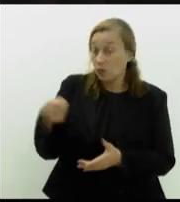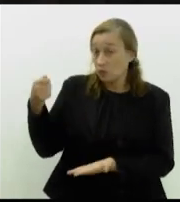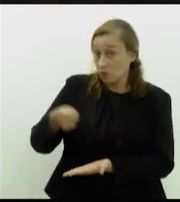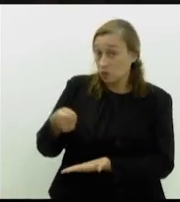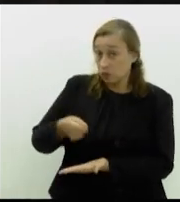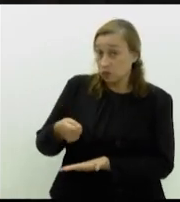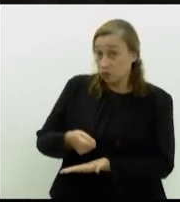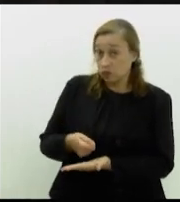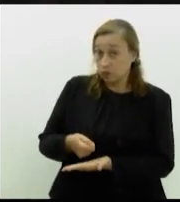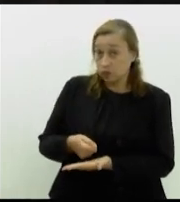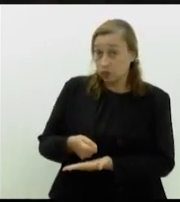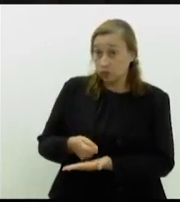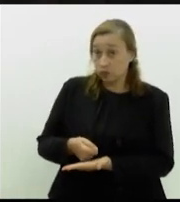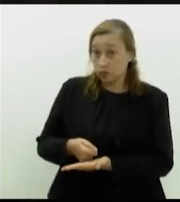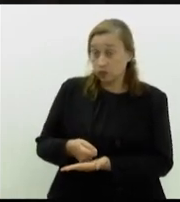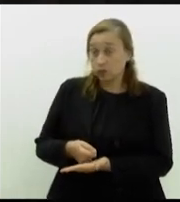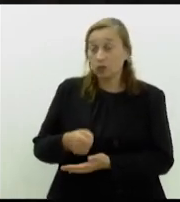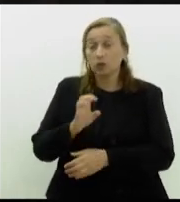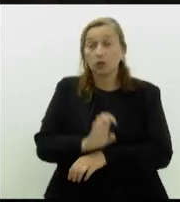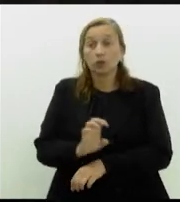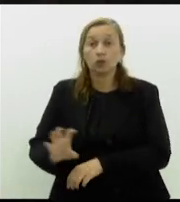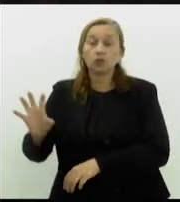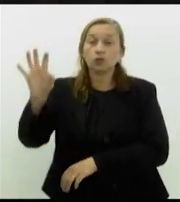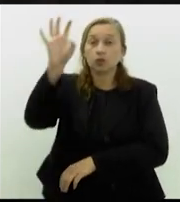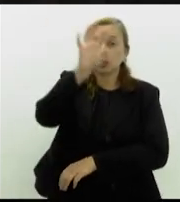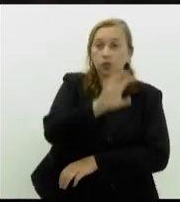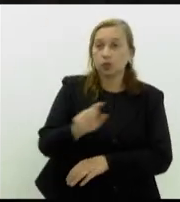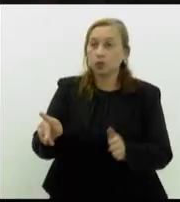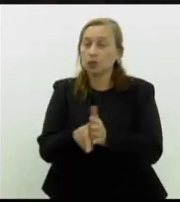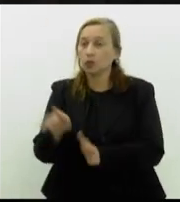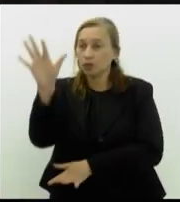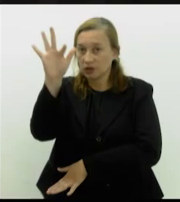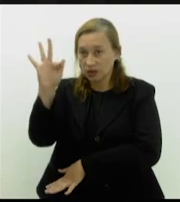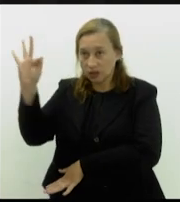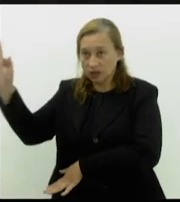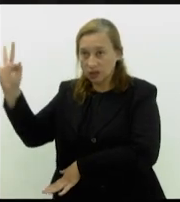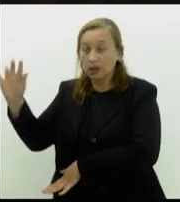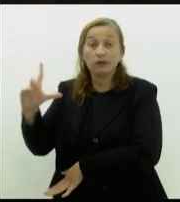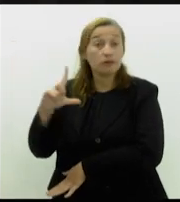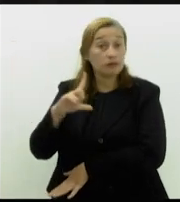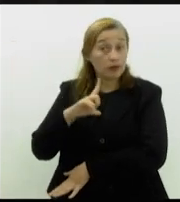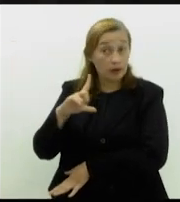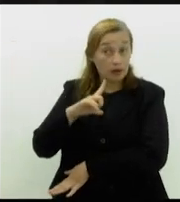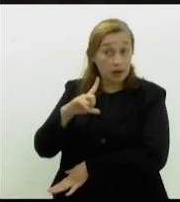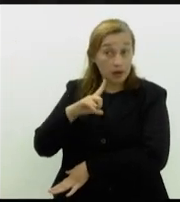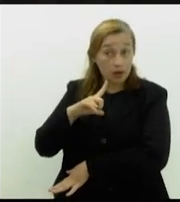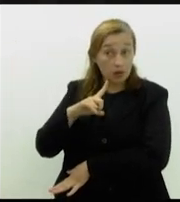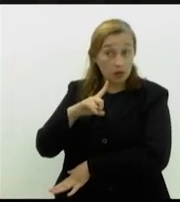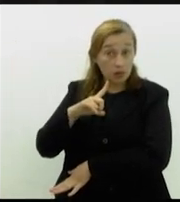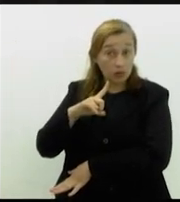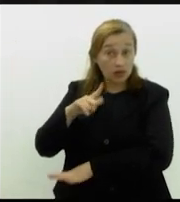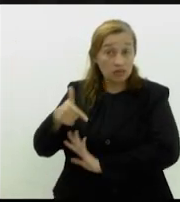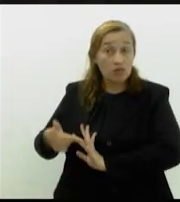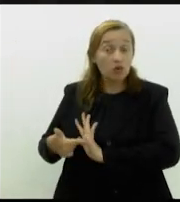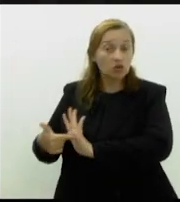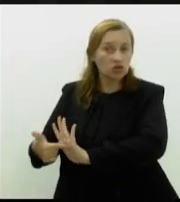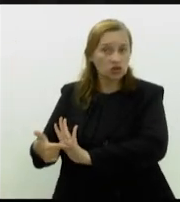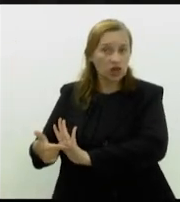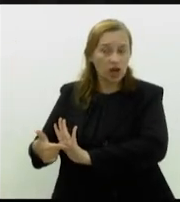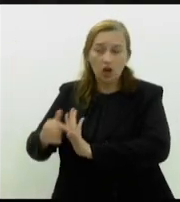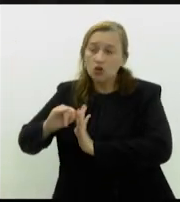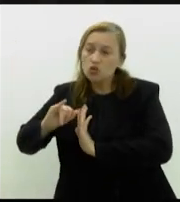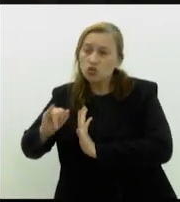obrigatoriamente, os Estados federados terão que se rebelar contra os